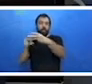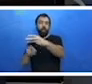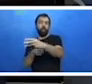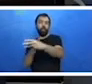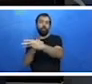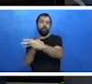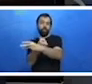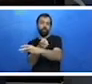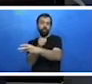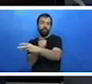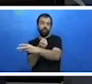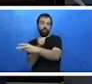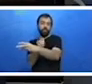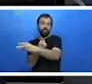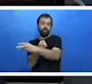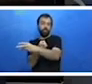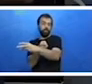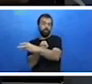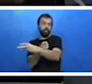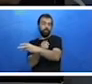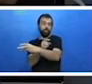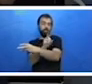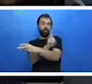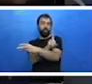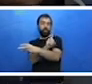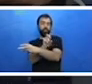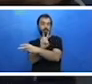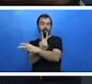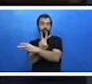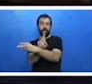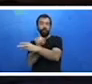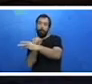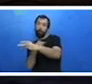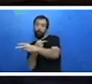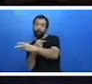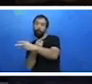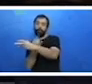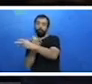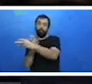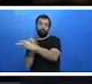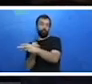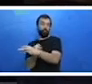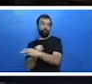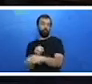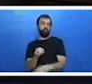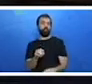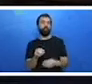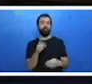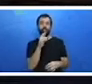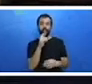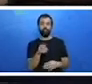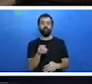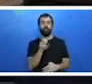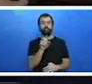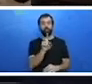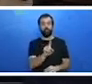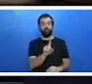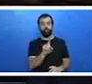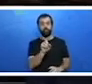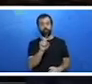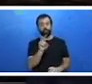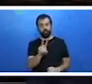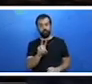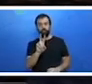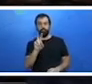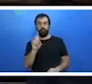3. Nesse caso, ó, depois do 2. Olha como que vai ficar. 12 inteiros e